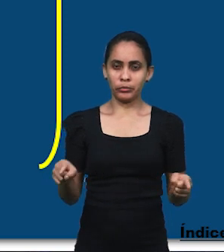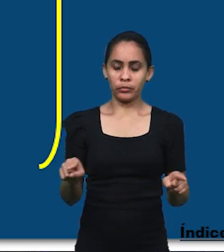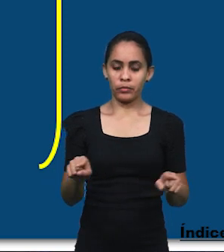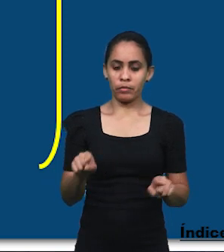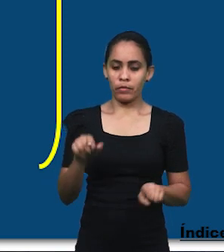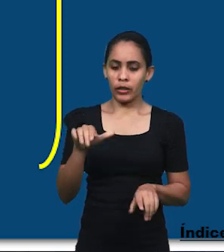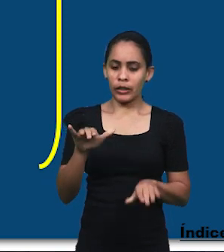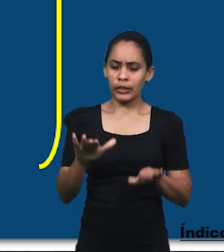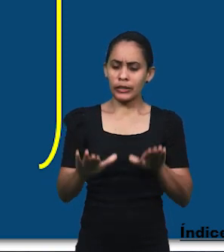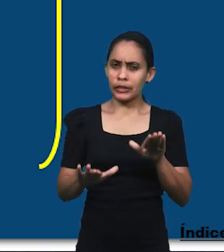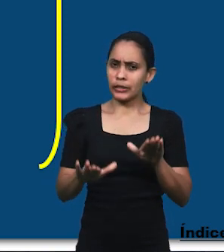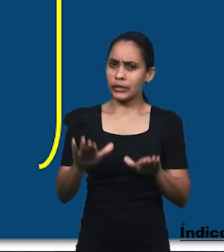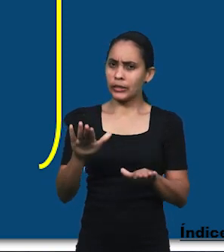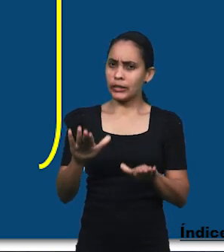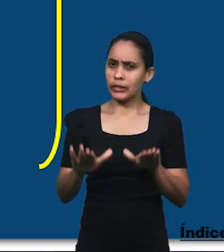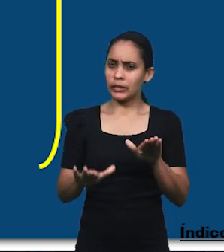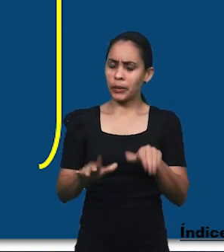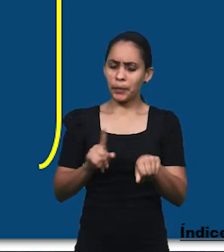amei.